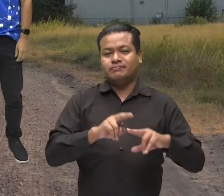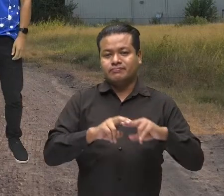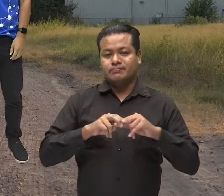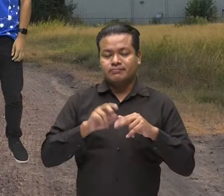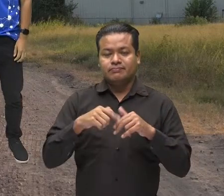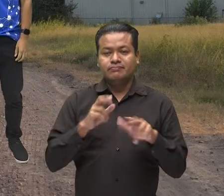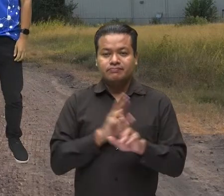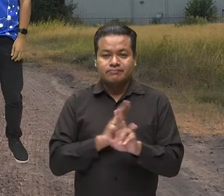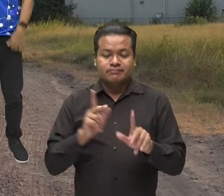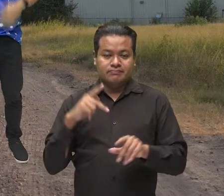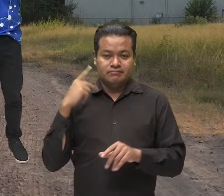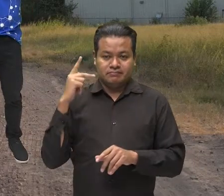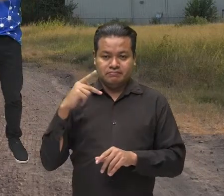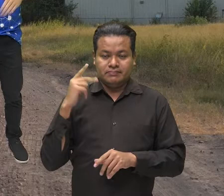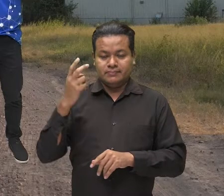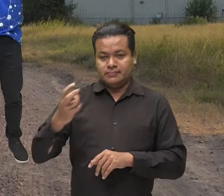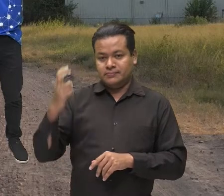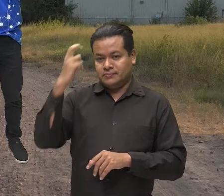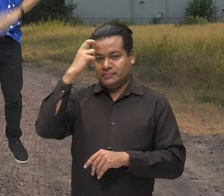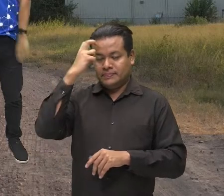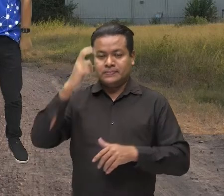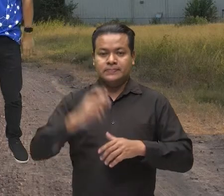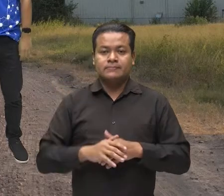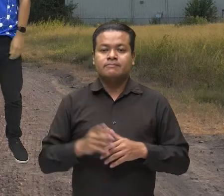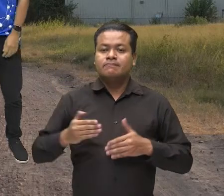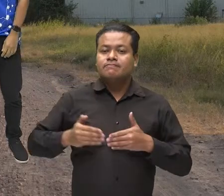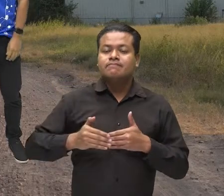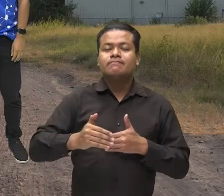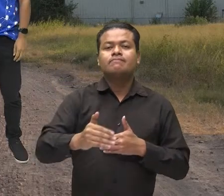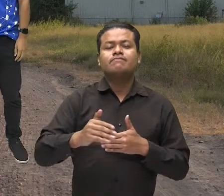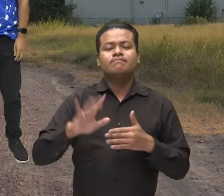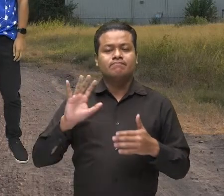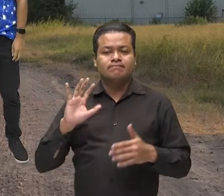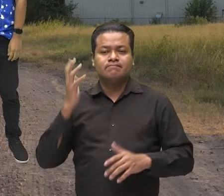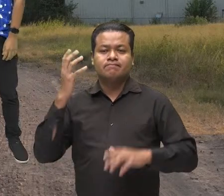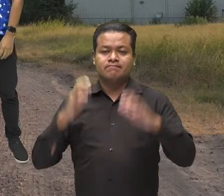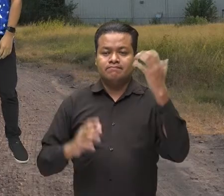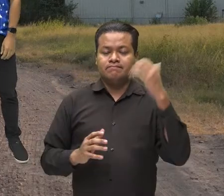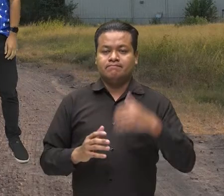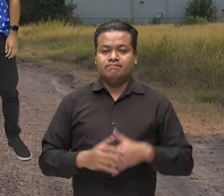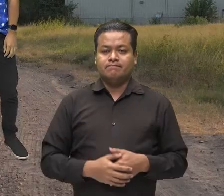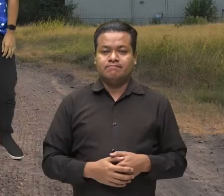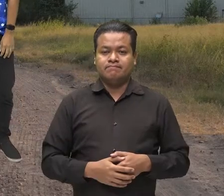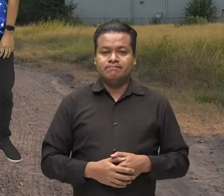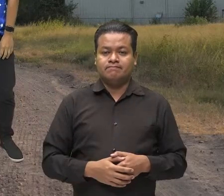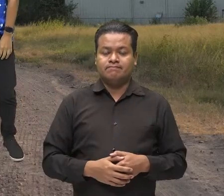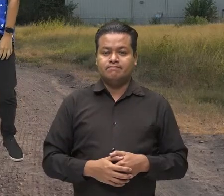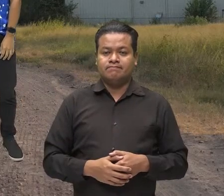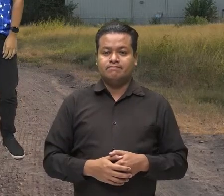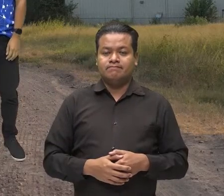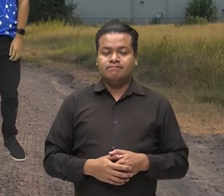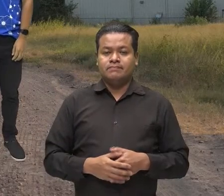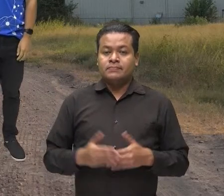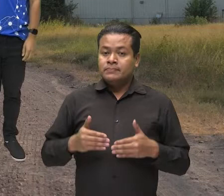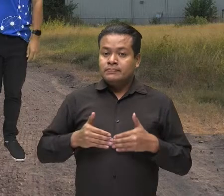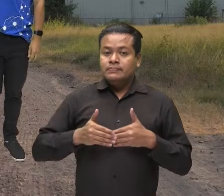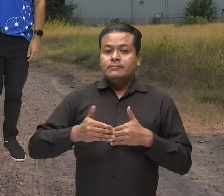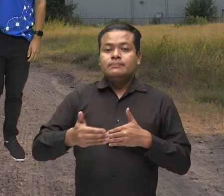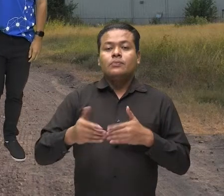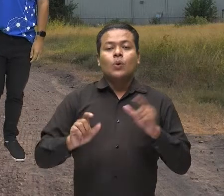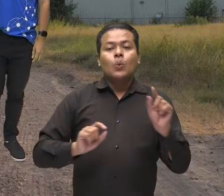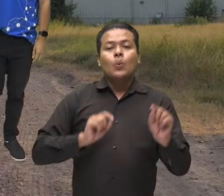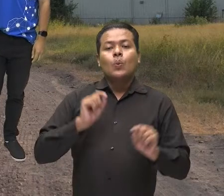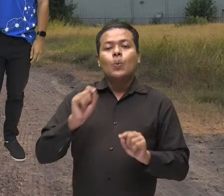diferenças políticas aí e culturais. Então é uma coisa que continua aí acontecendo, né? Vamos continuar verificando, vamos terminar essa aula aí falando